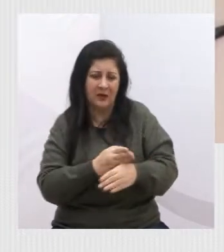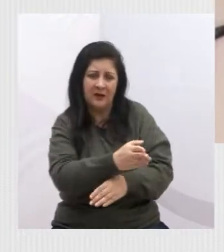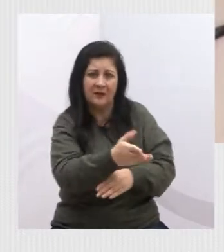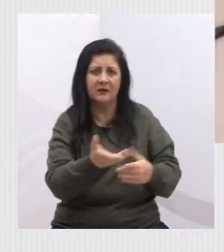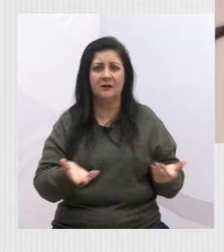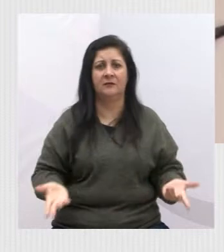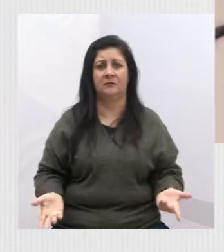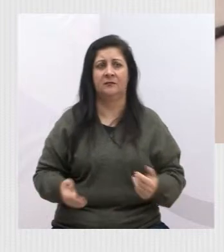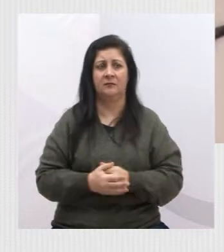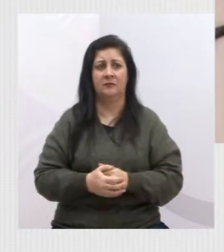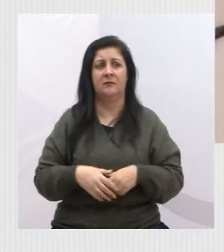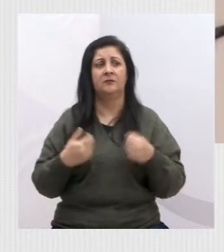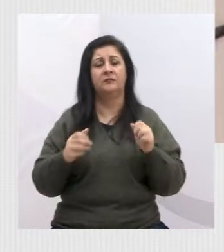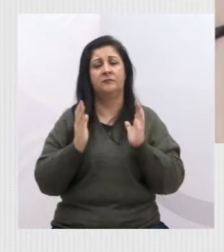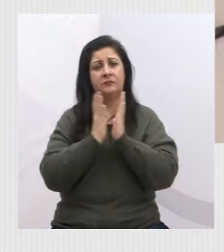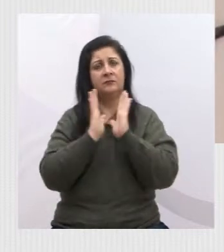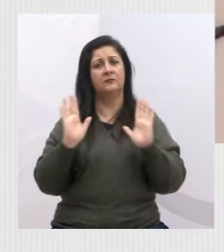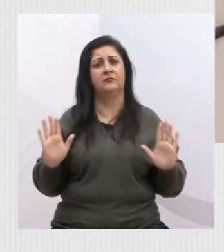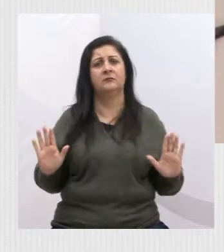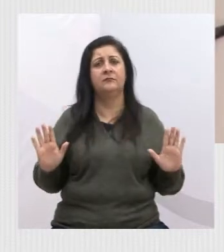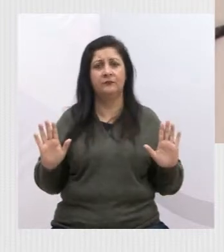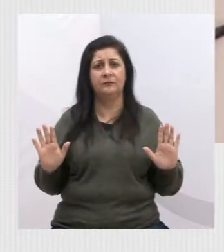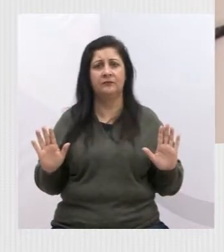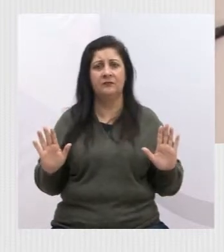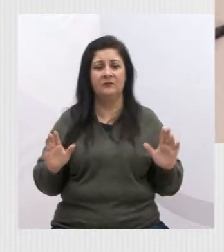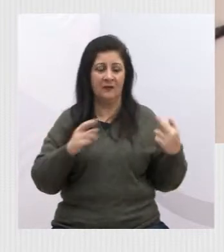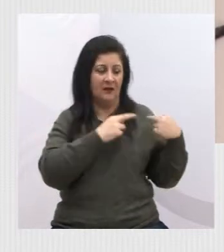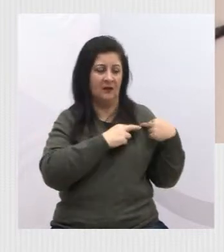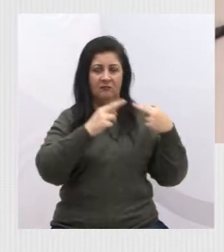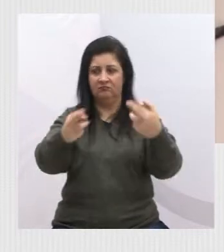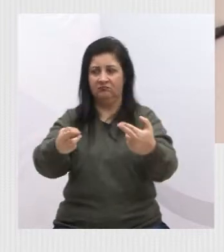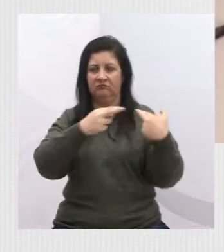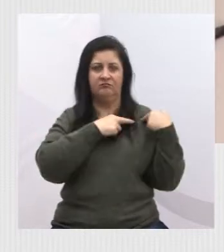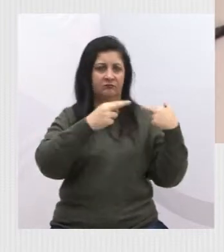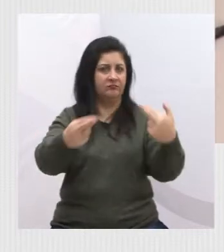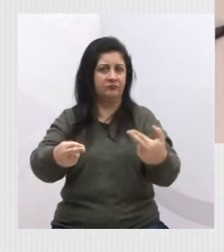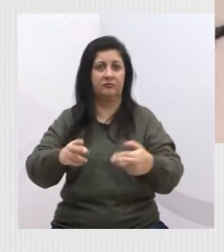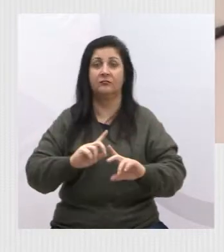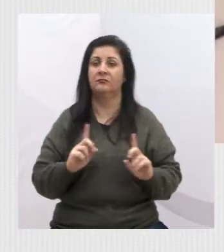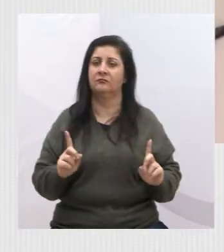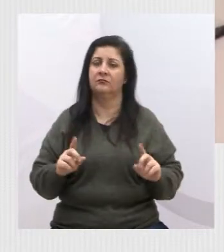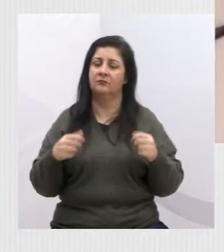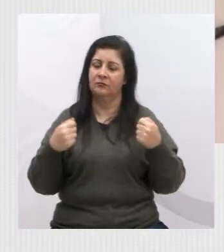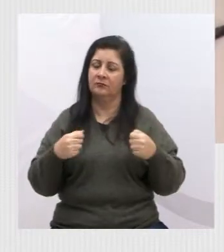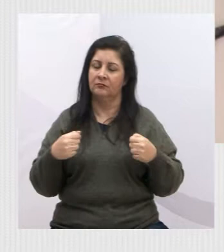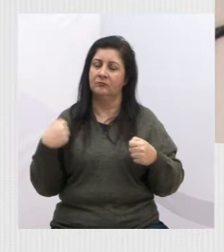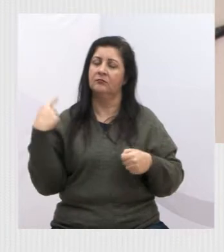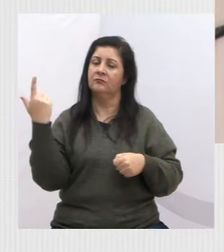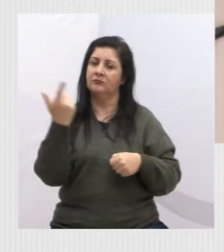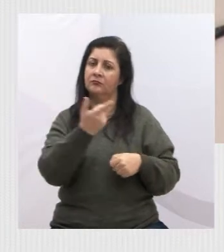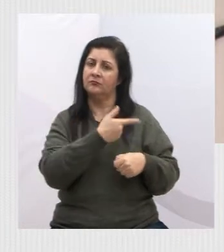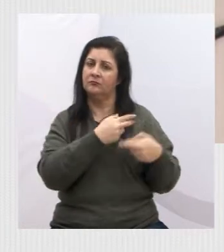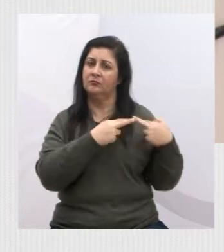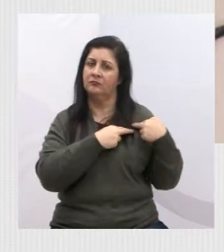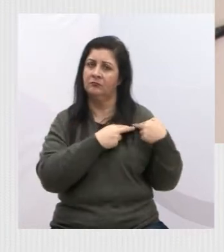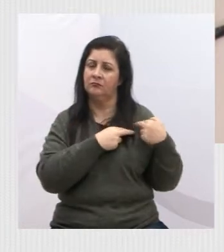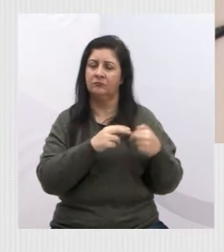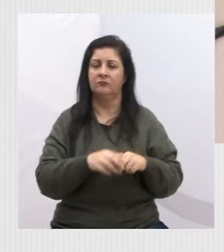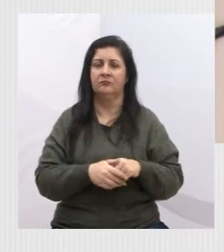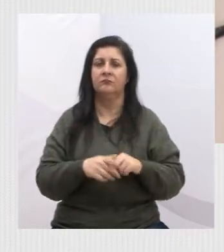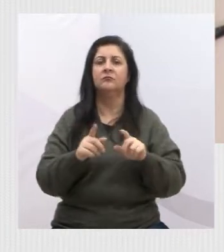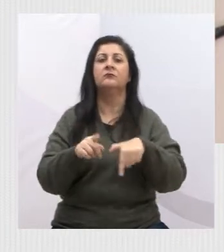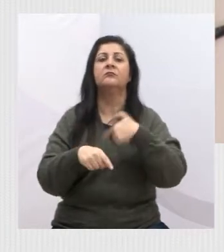primeiro, a gente tem que parar de transferir responsabilidade. Primeiro a gente tem que fazer a nossa parte e aí